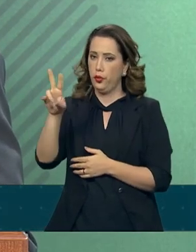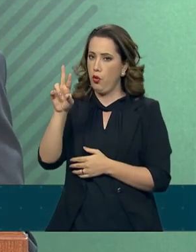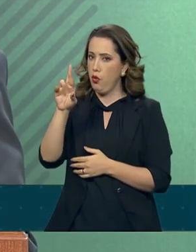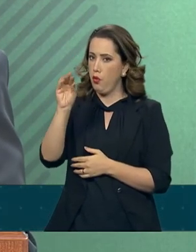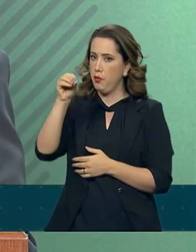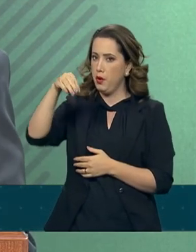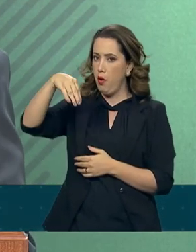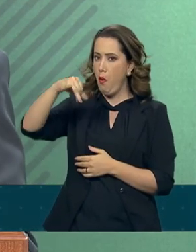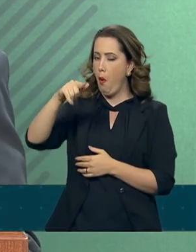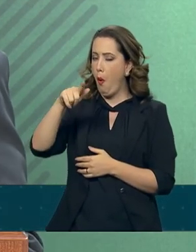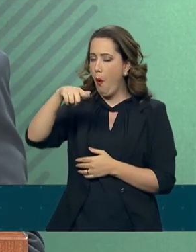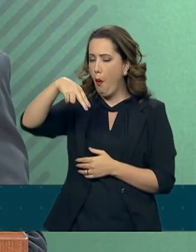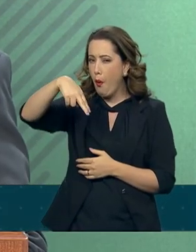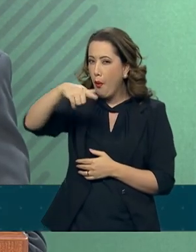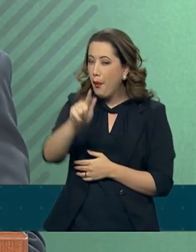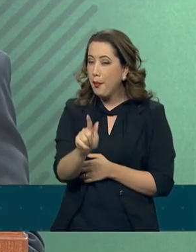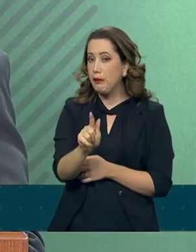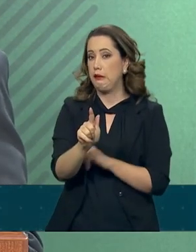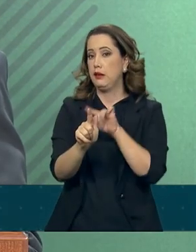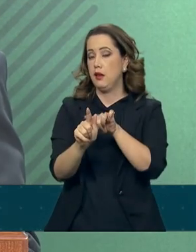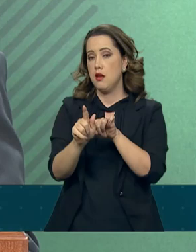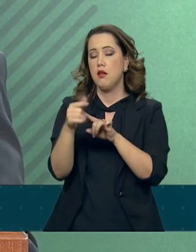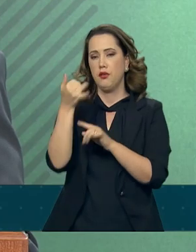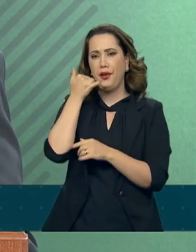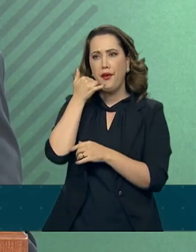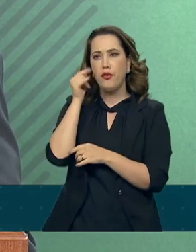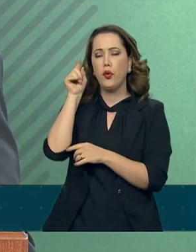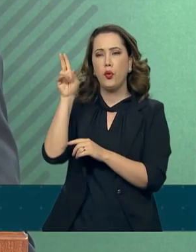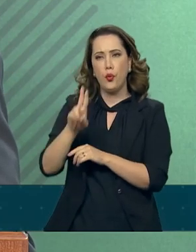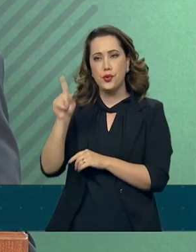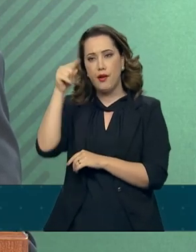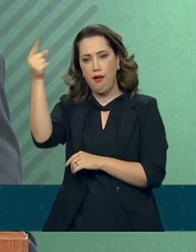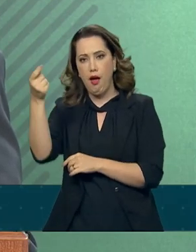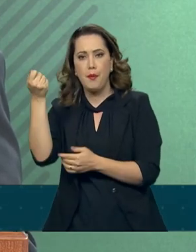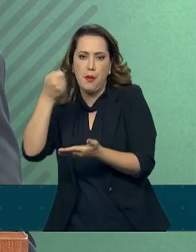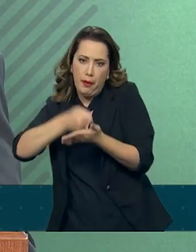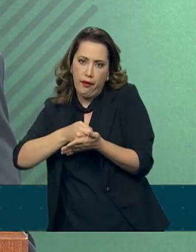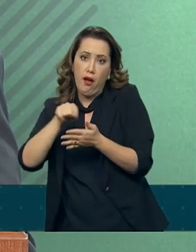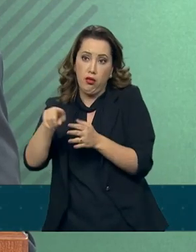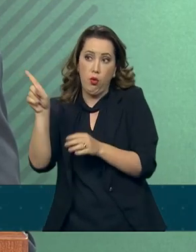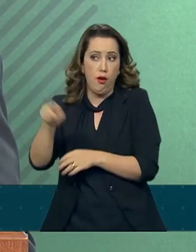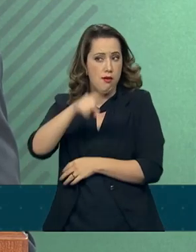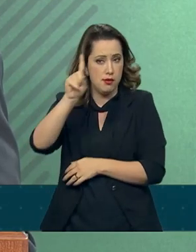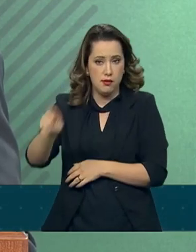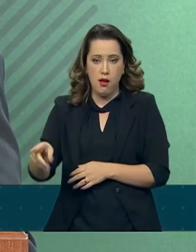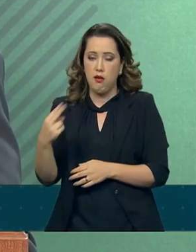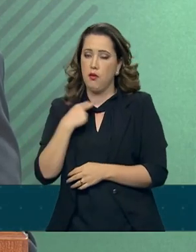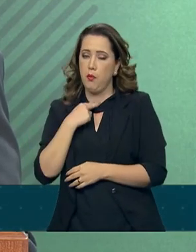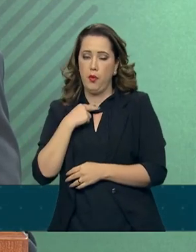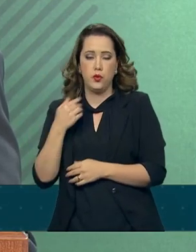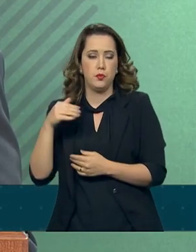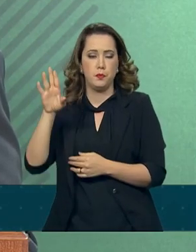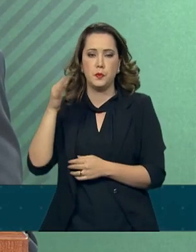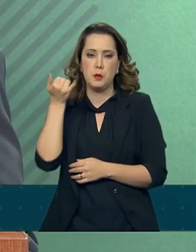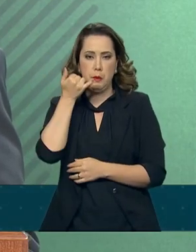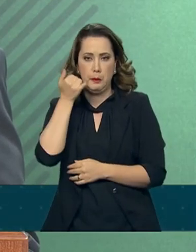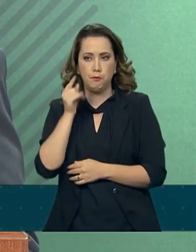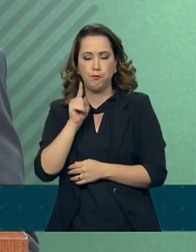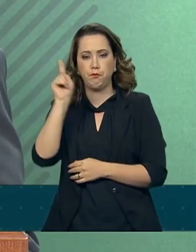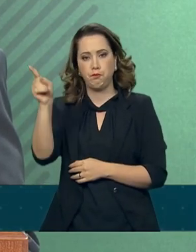às 12 30 sessão plenária dos chefes de estado as 13 e 30 foto oficial